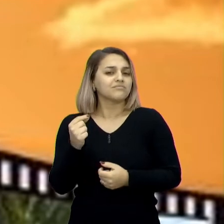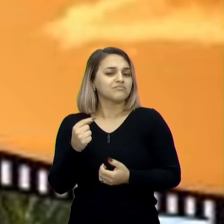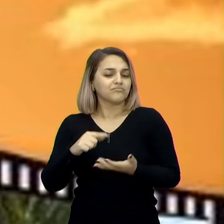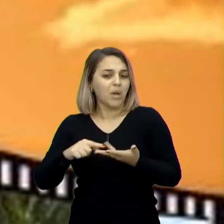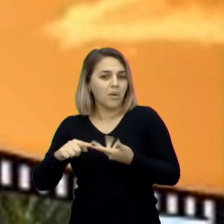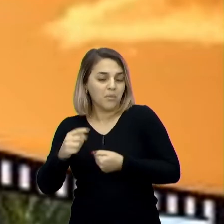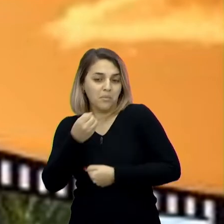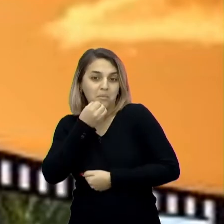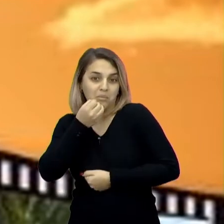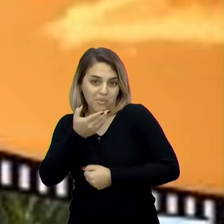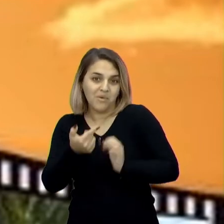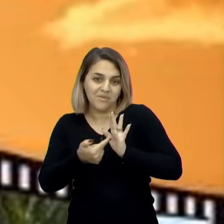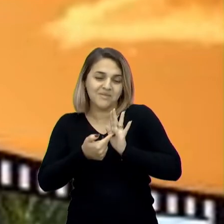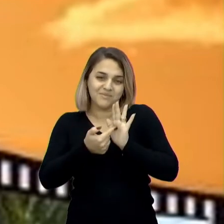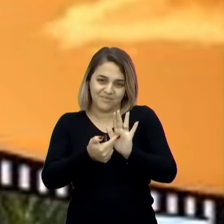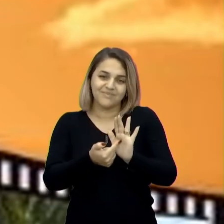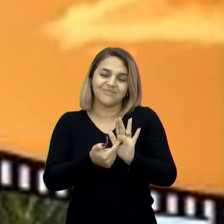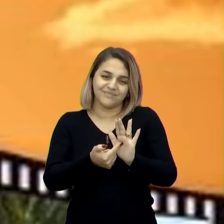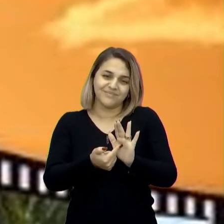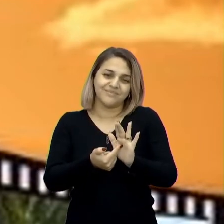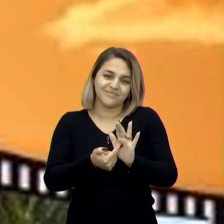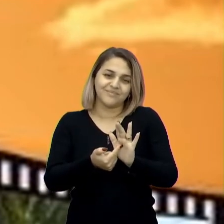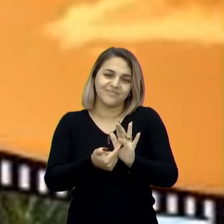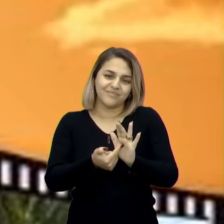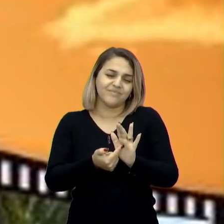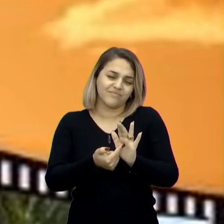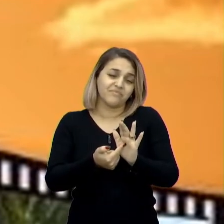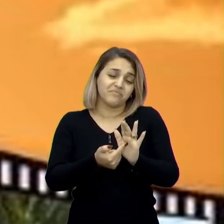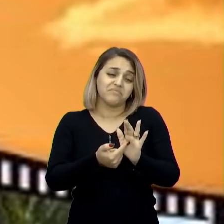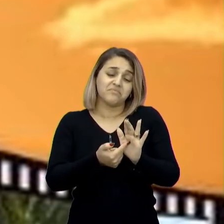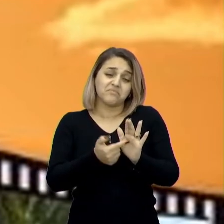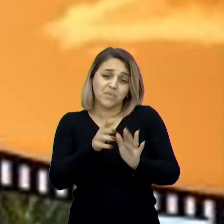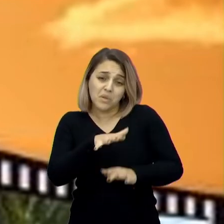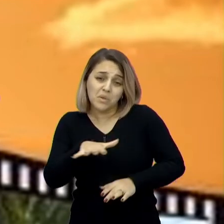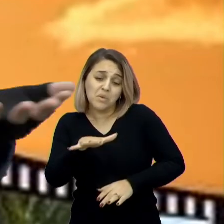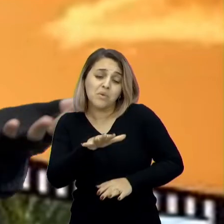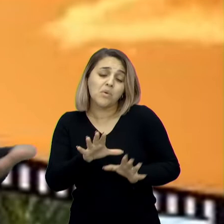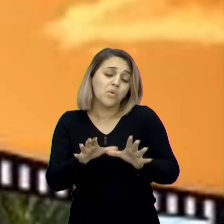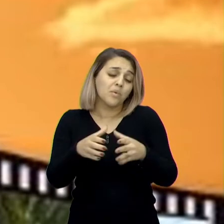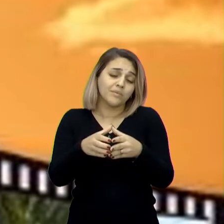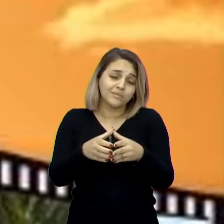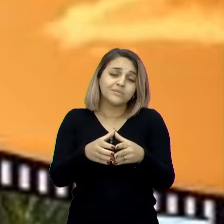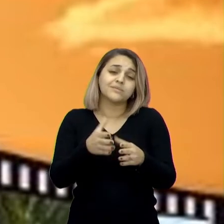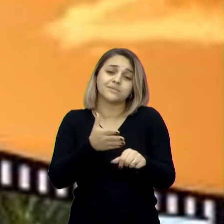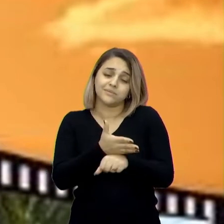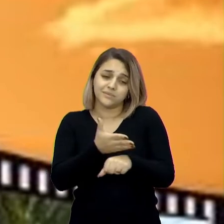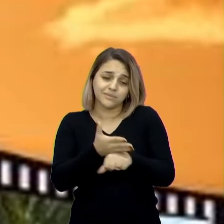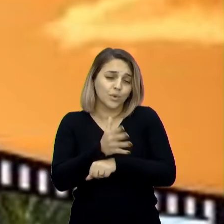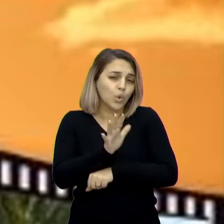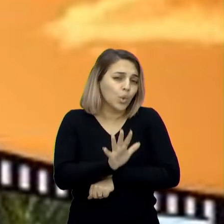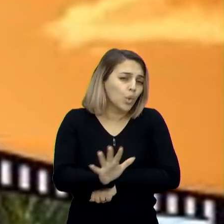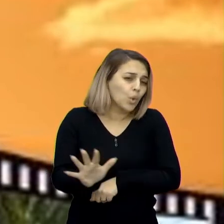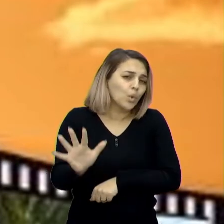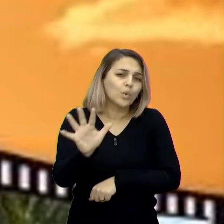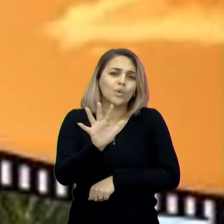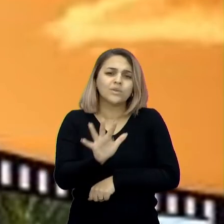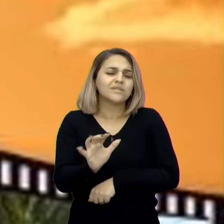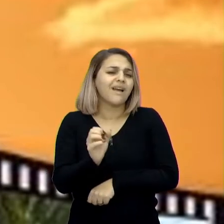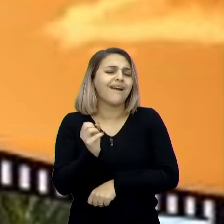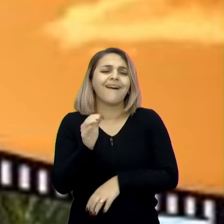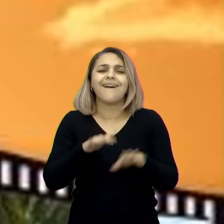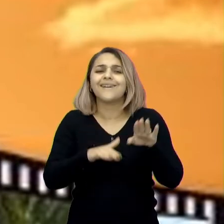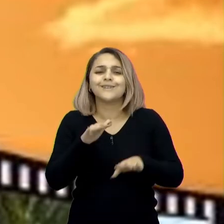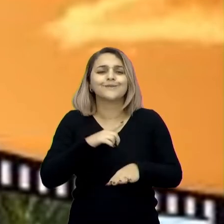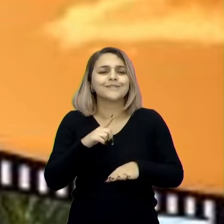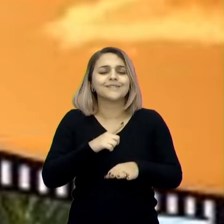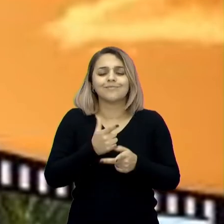aí para mostrar para a nossa comunidade como um todo, né? Todo mundo ali que está envolvido. Às vezes tem tantos projetos legais